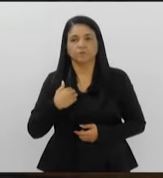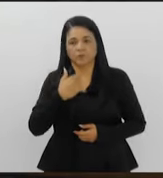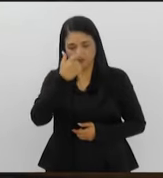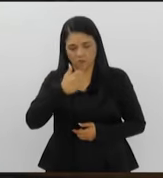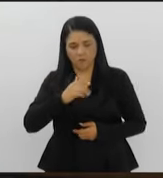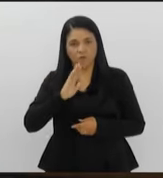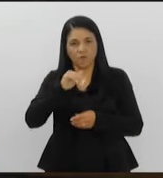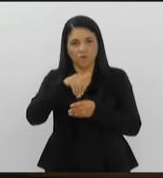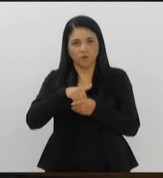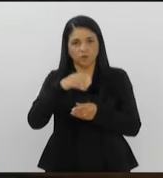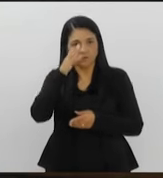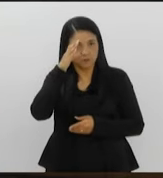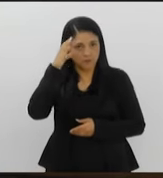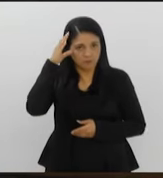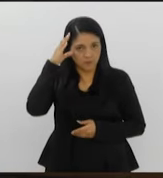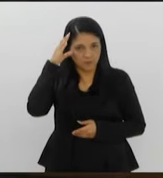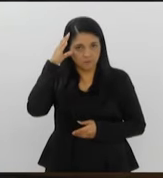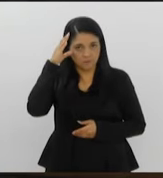Tia Célia e